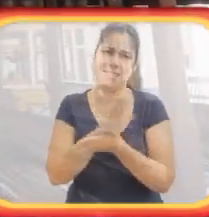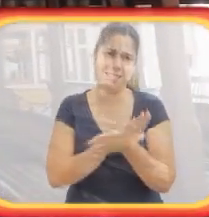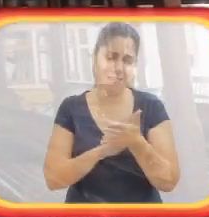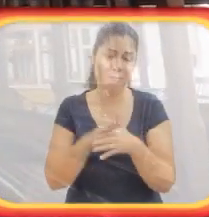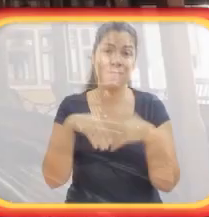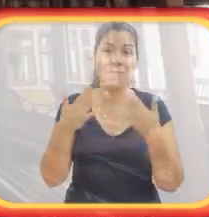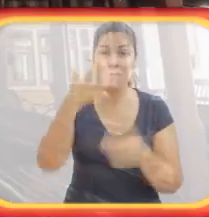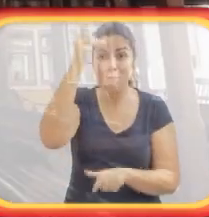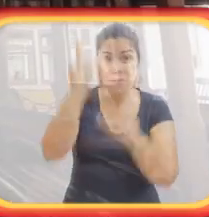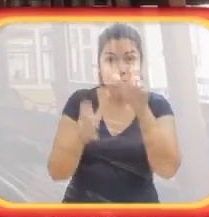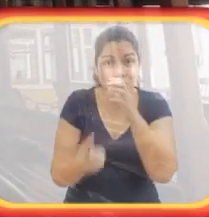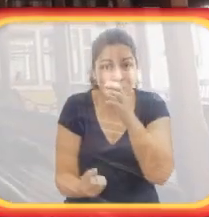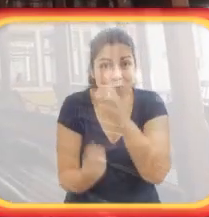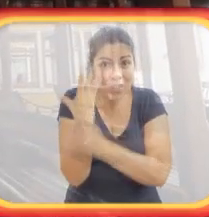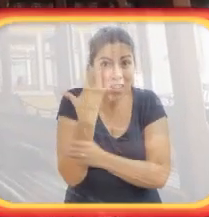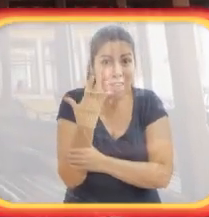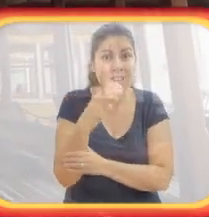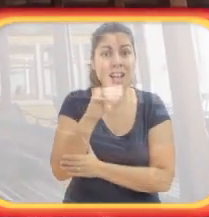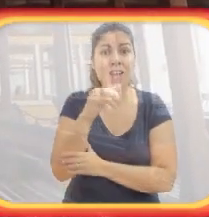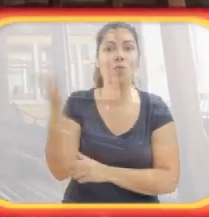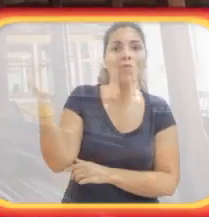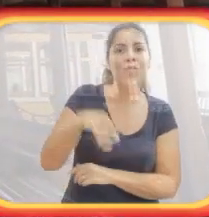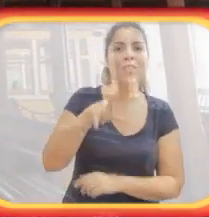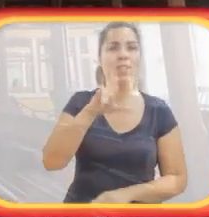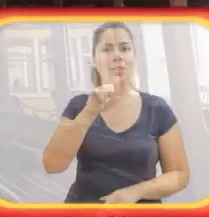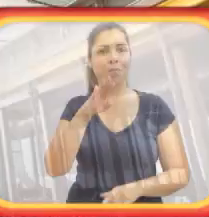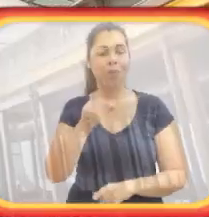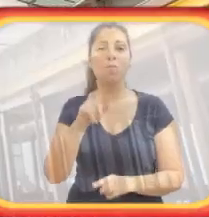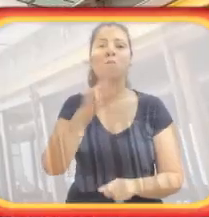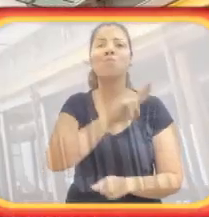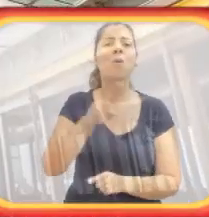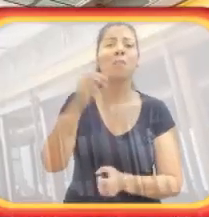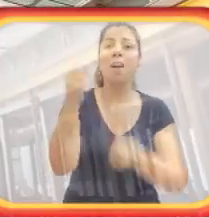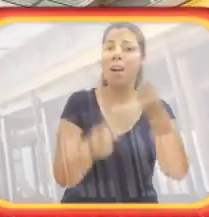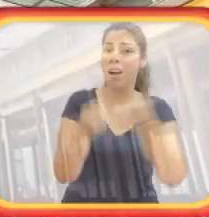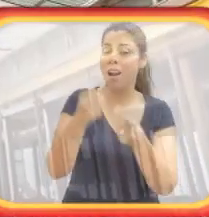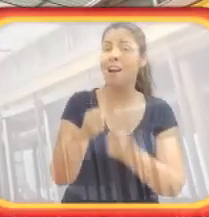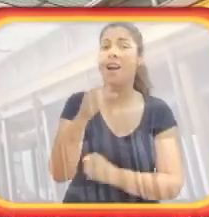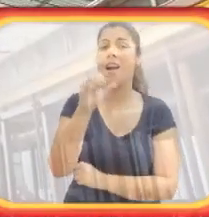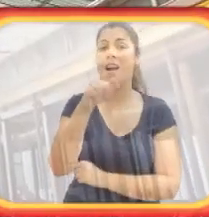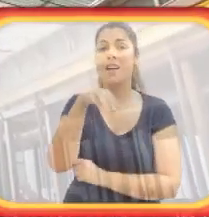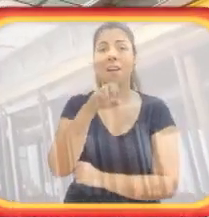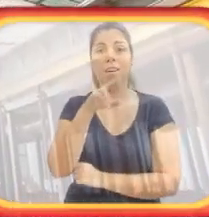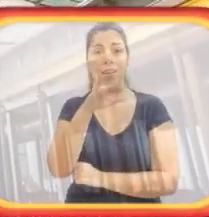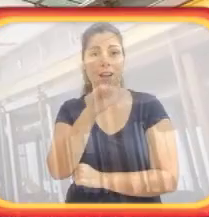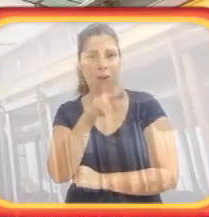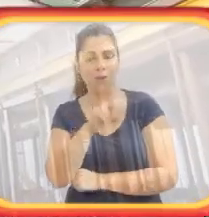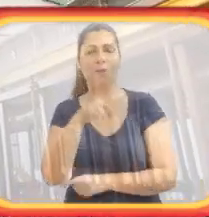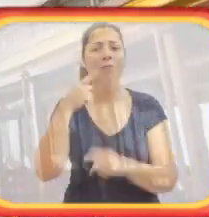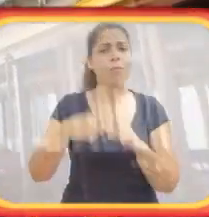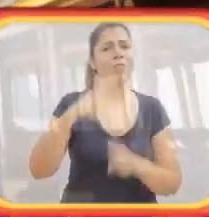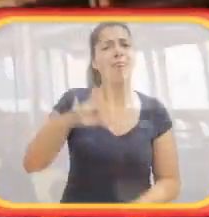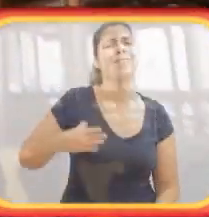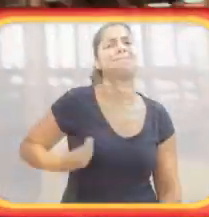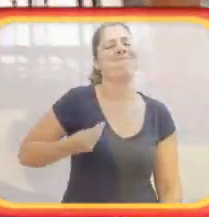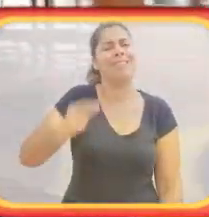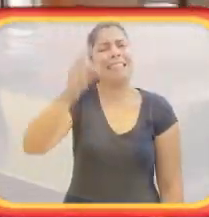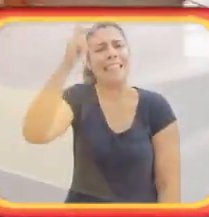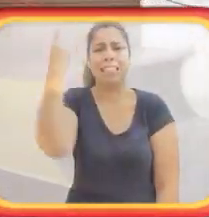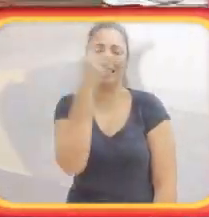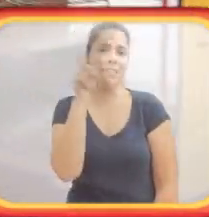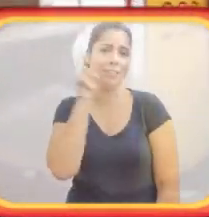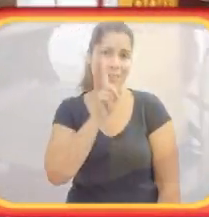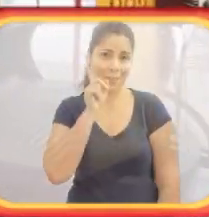carroças puxadas a animais, os trens de aluguer, mas não havia um transporte